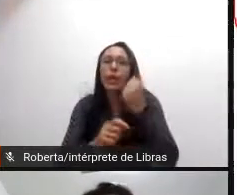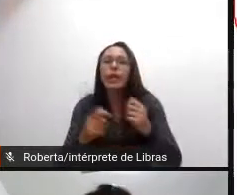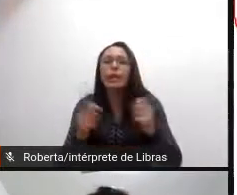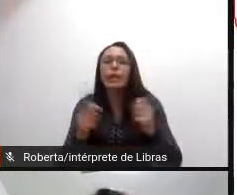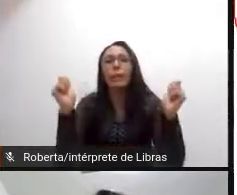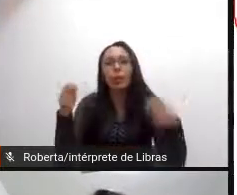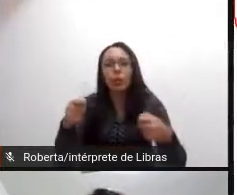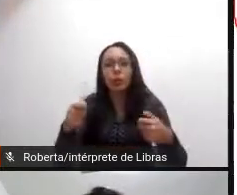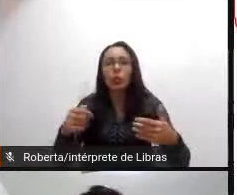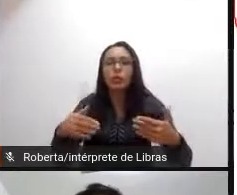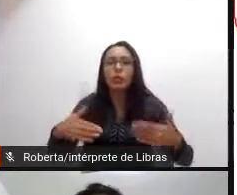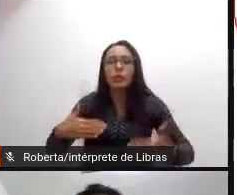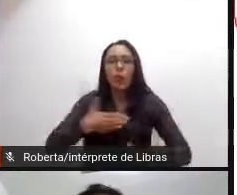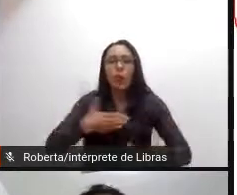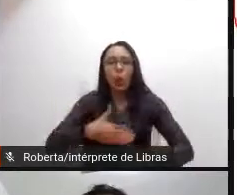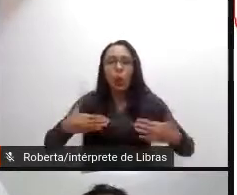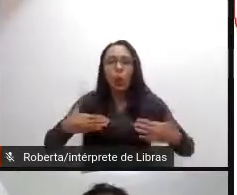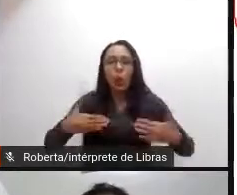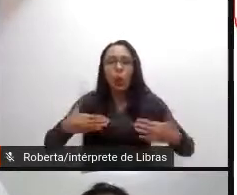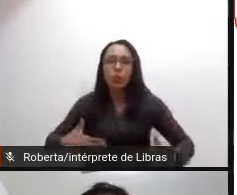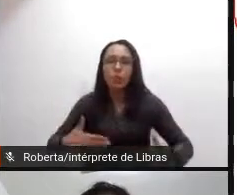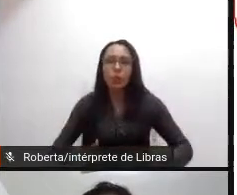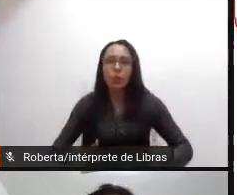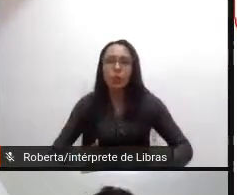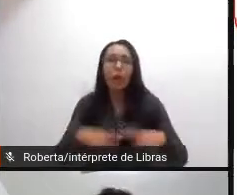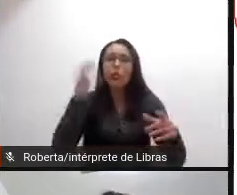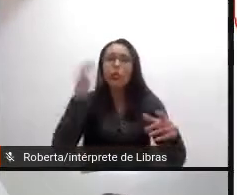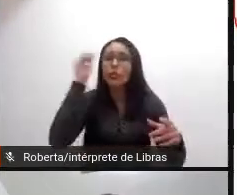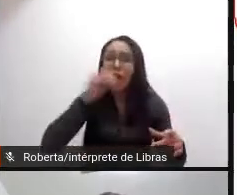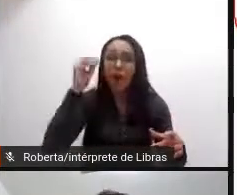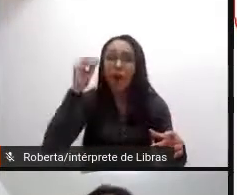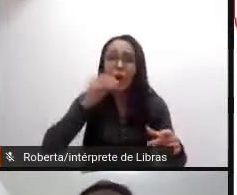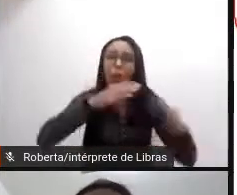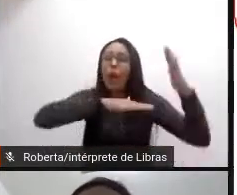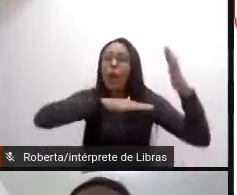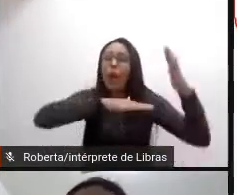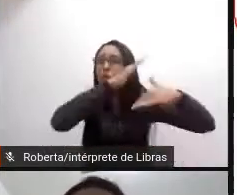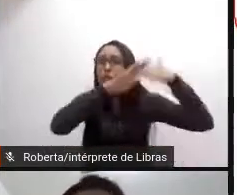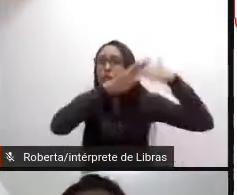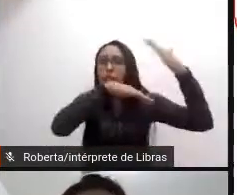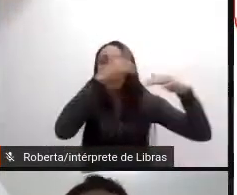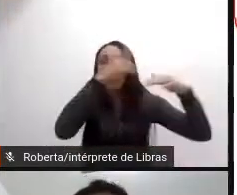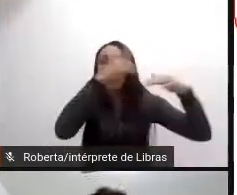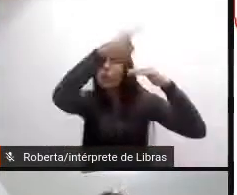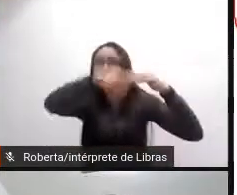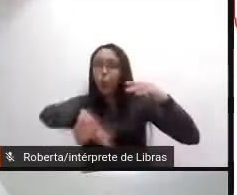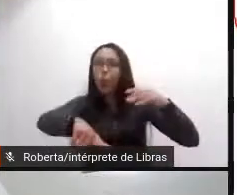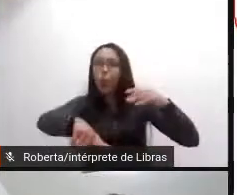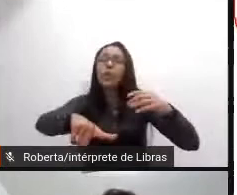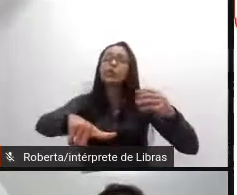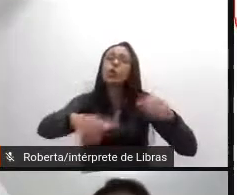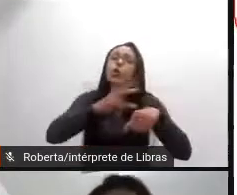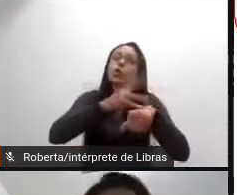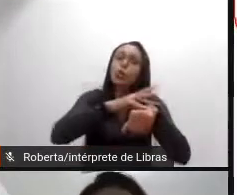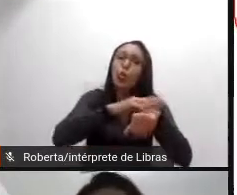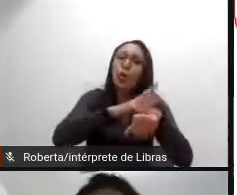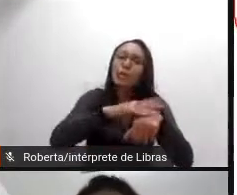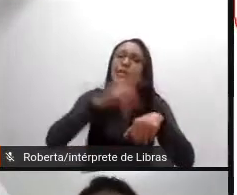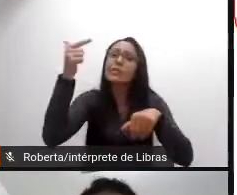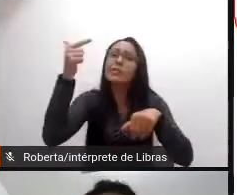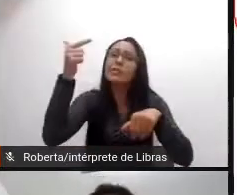organismo mais susceptível ao desenvolvimento de outras doenças secundárias